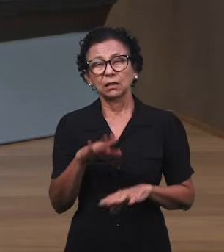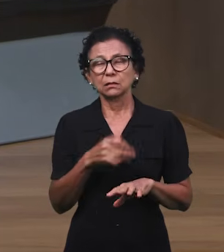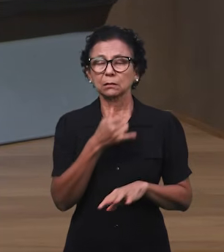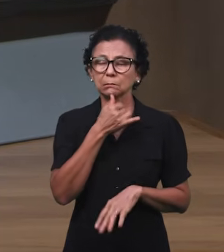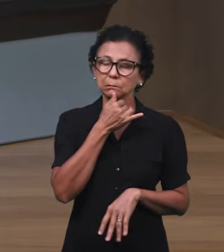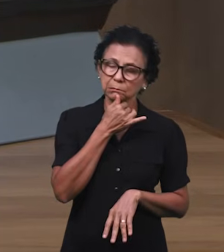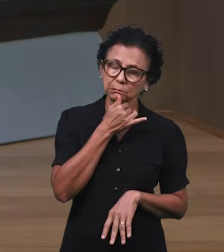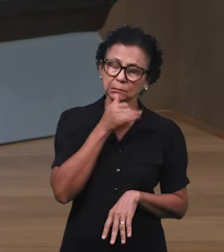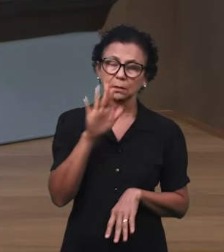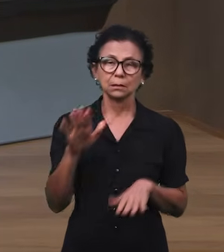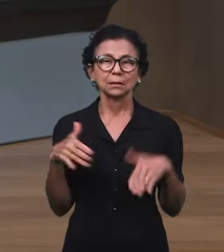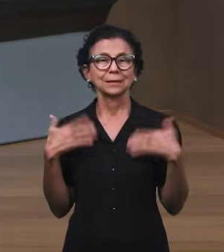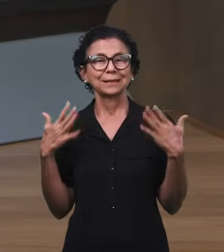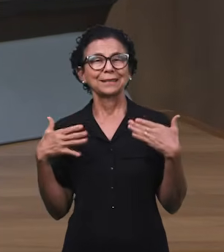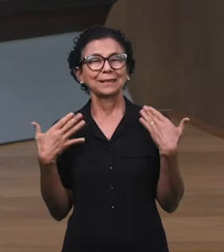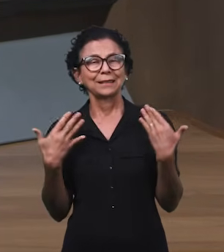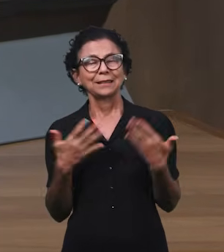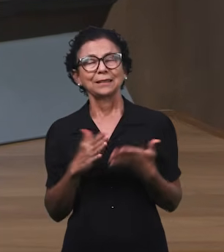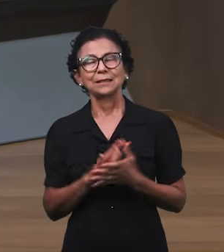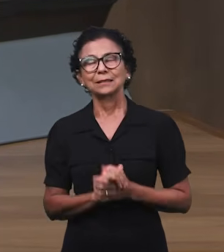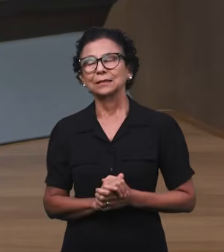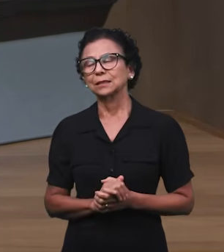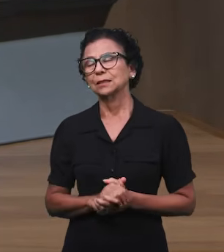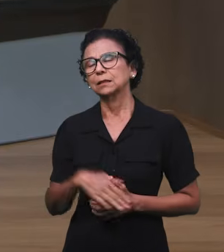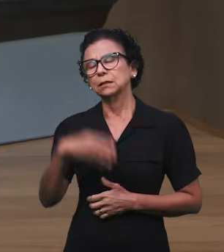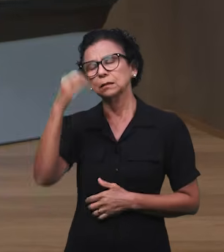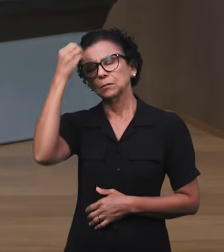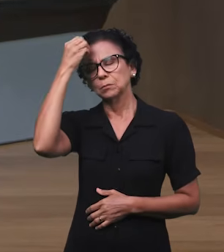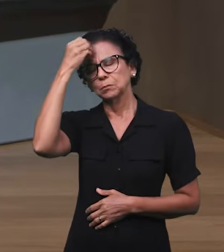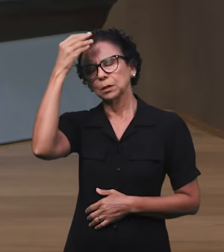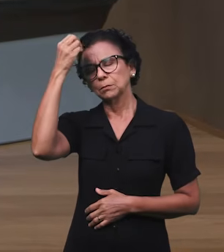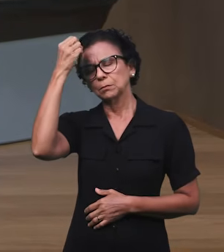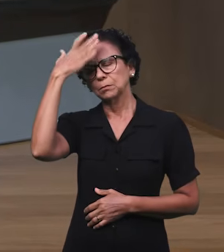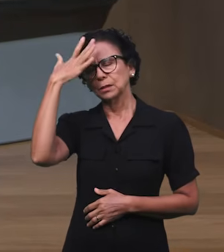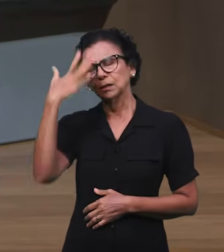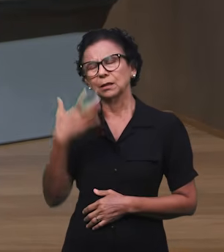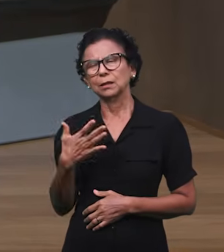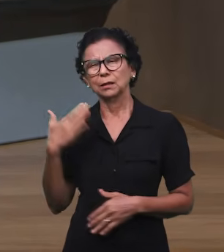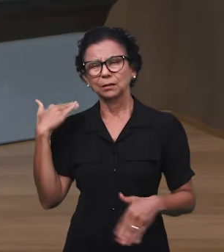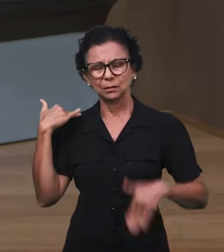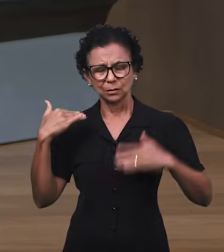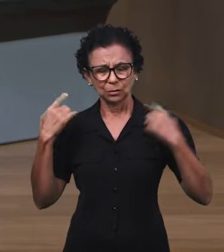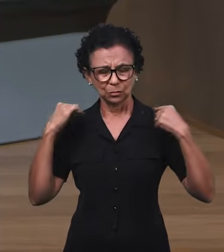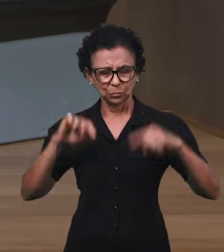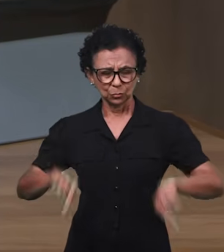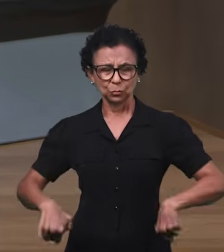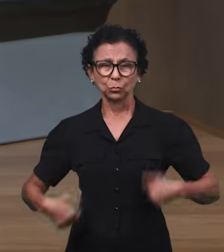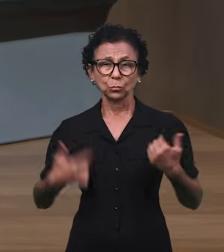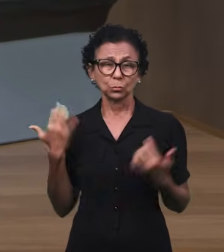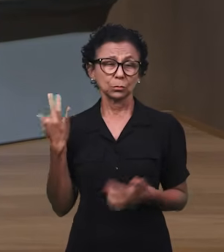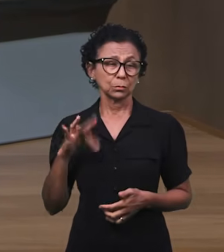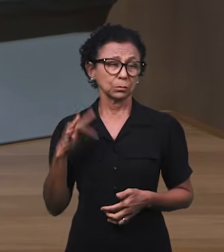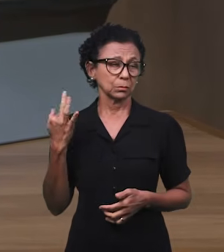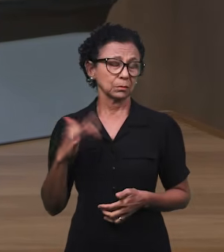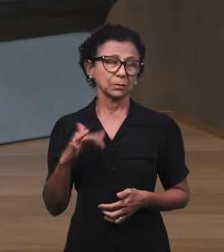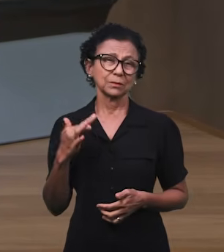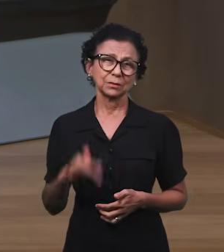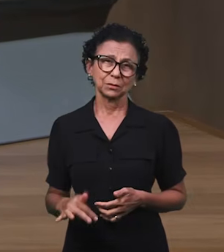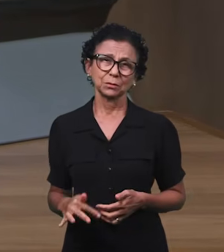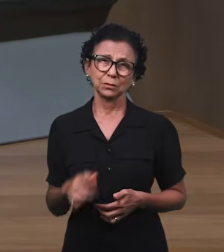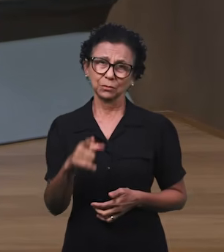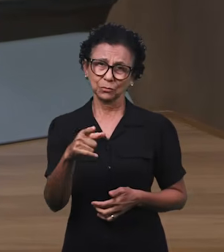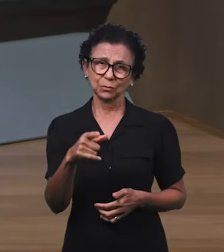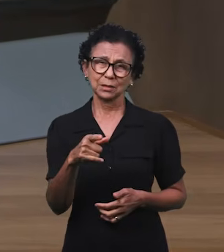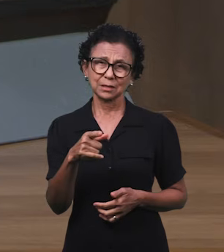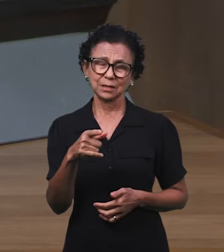o sono, a dor de cabeça. Então, às vezes, você que se identifica com algum